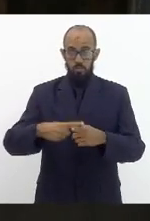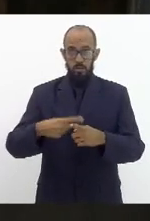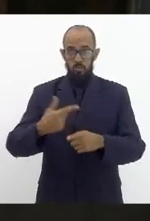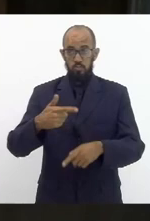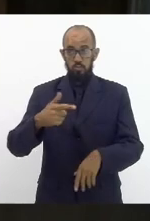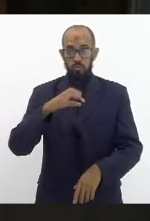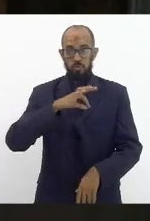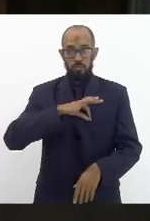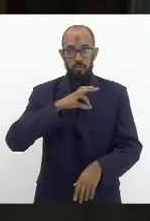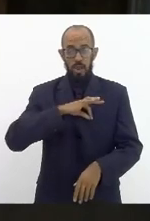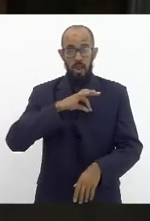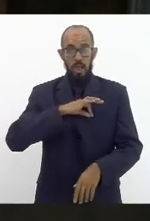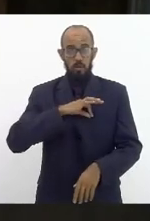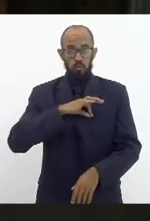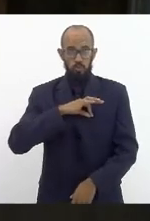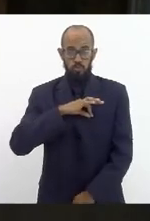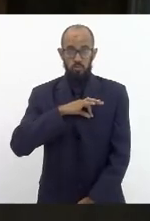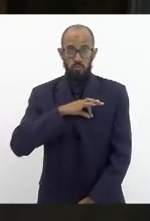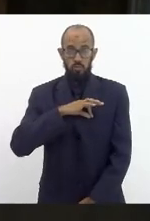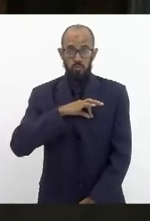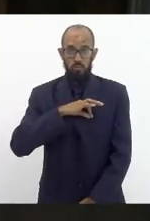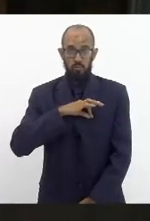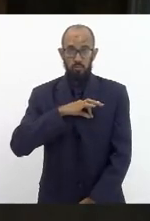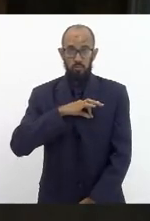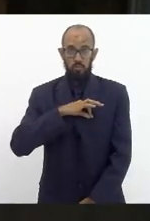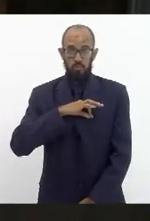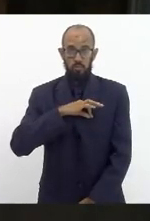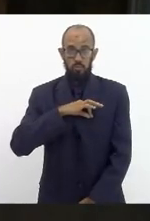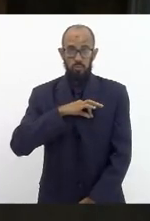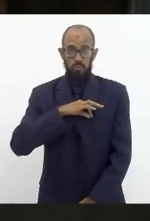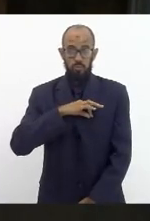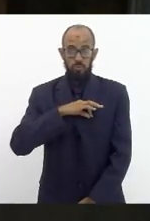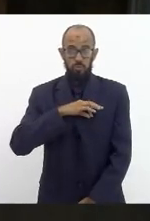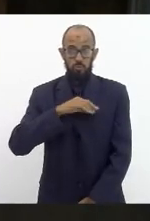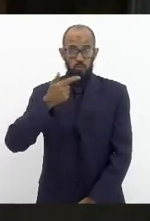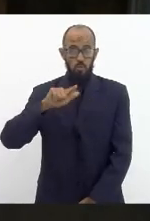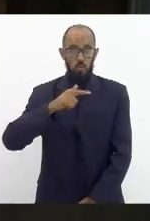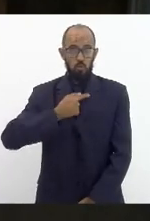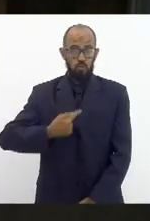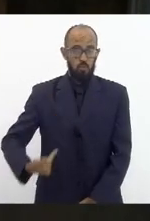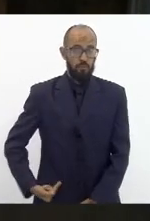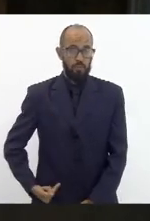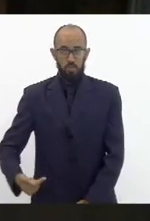5 meses, 6, 7 meses sem receber. Isso era um outro governo.